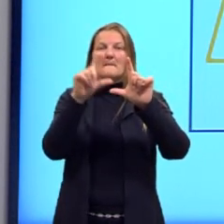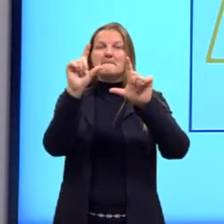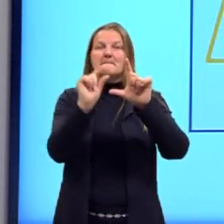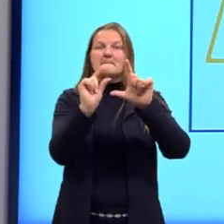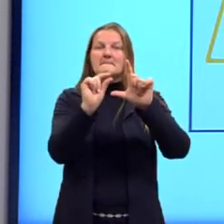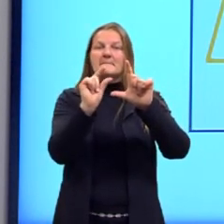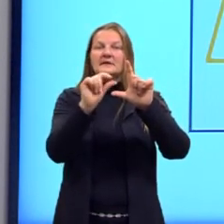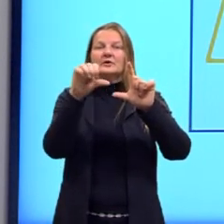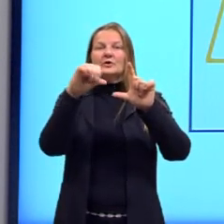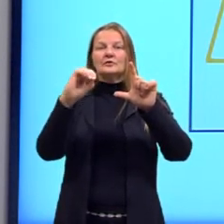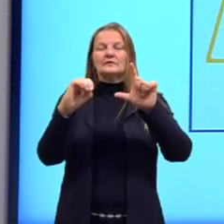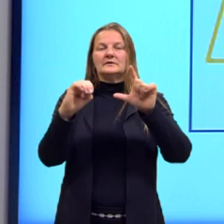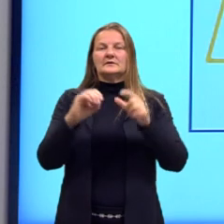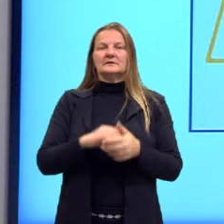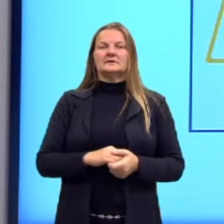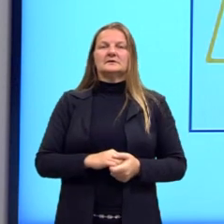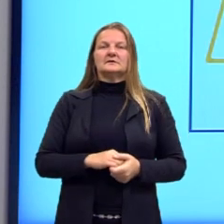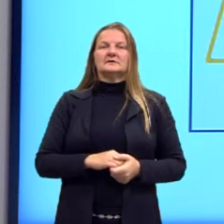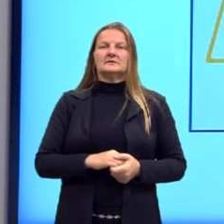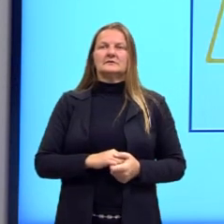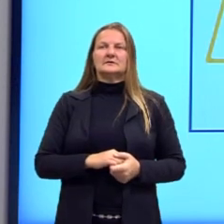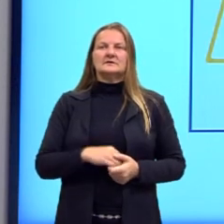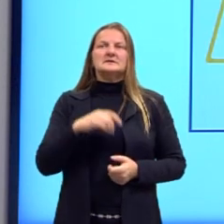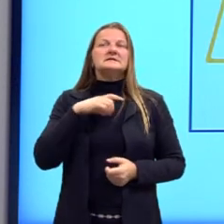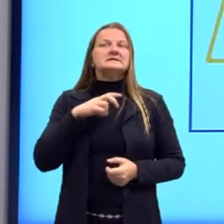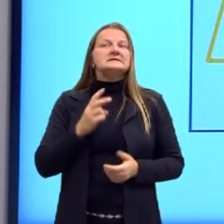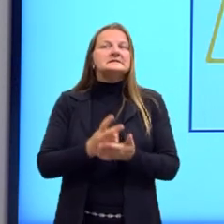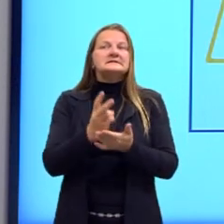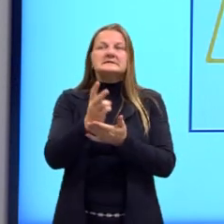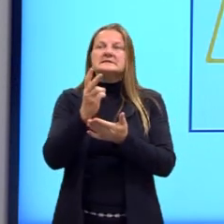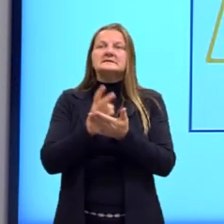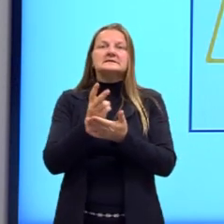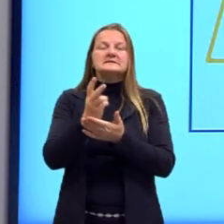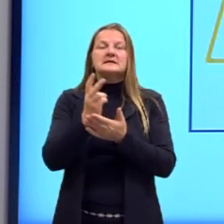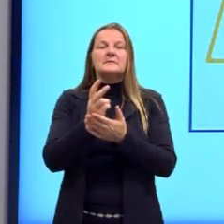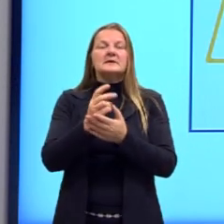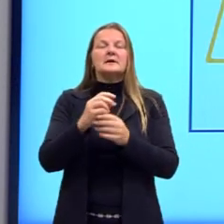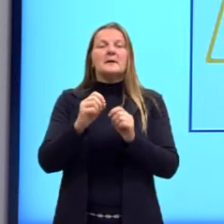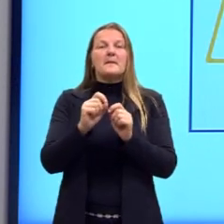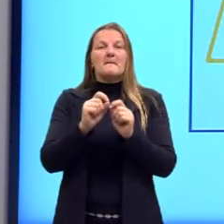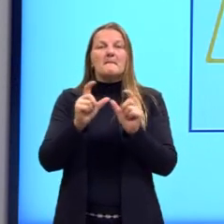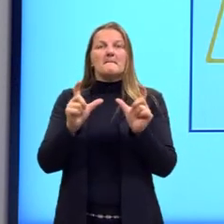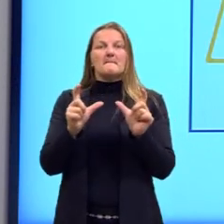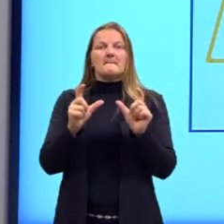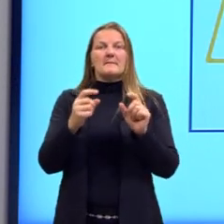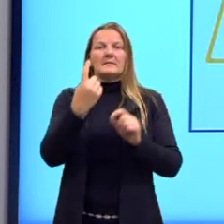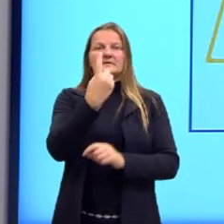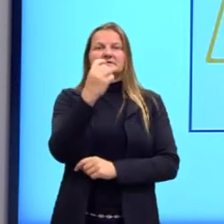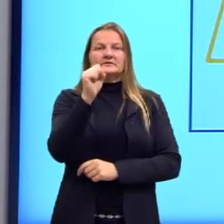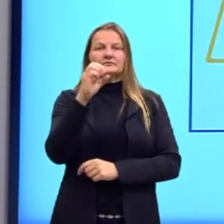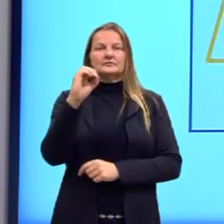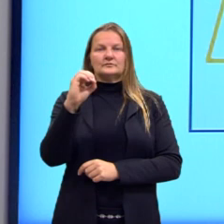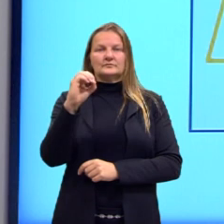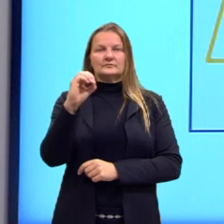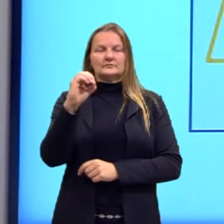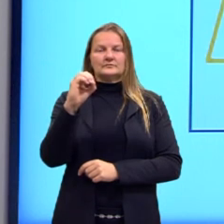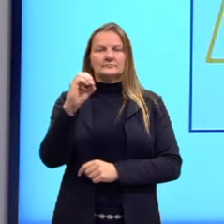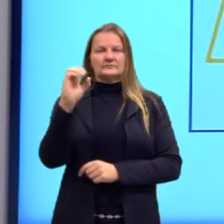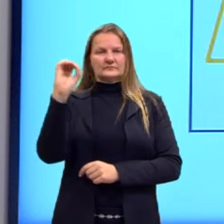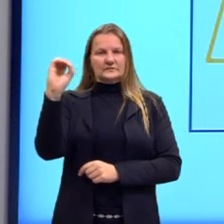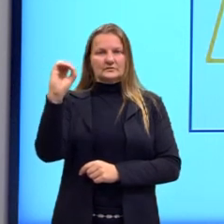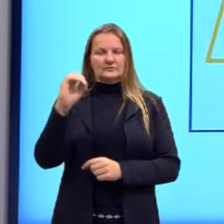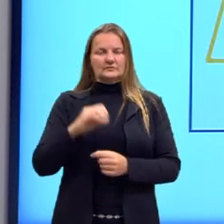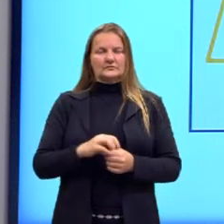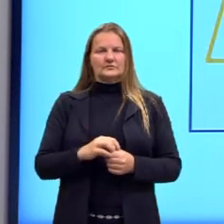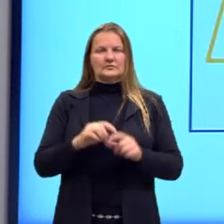côncavo um dos ângulos aqui em internos ele vai ser maior do que 180 graus tá